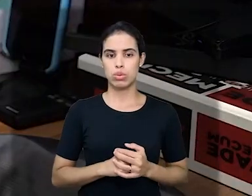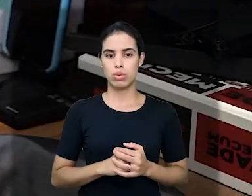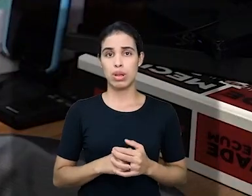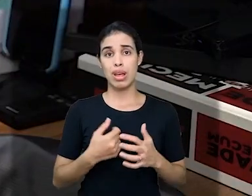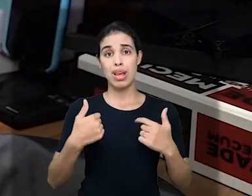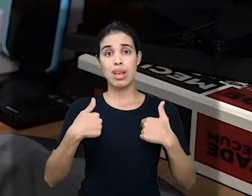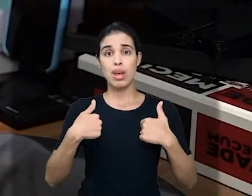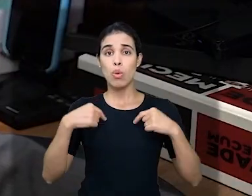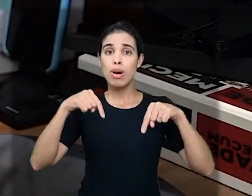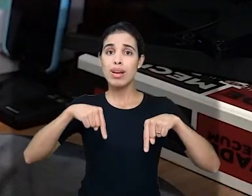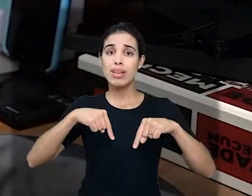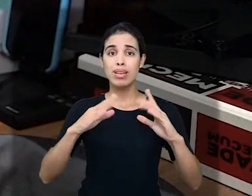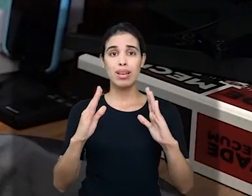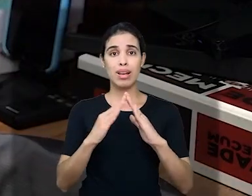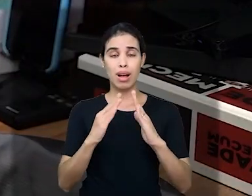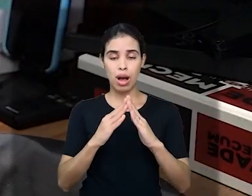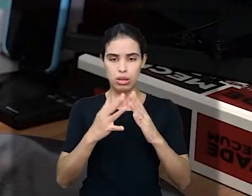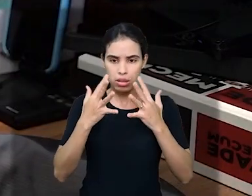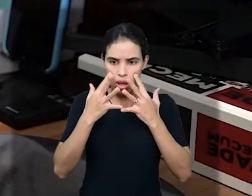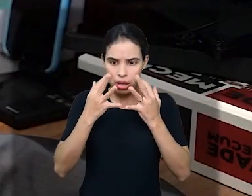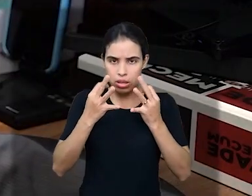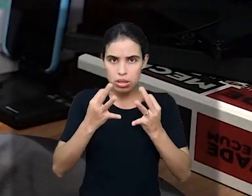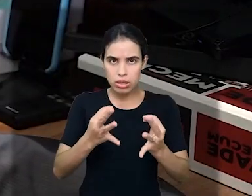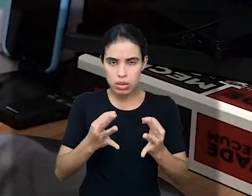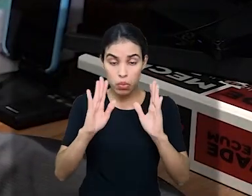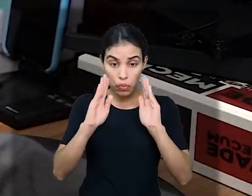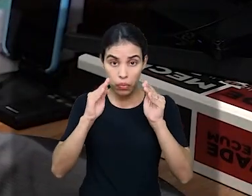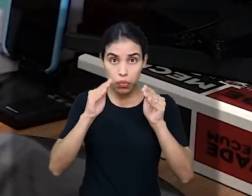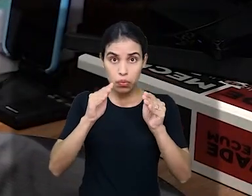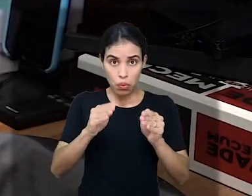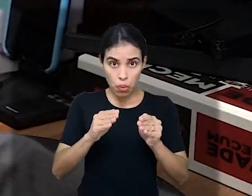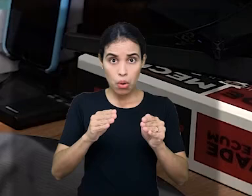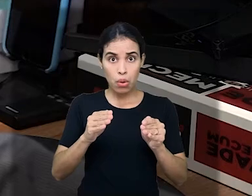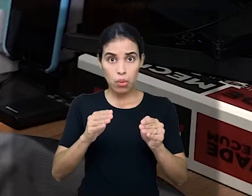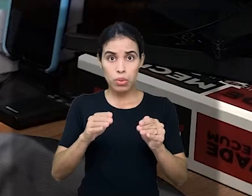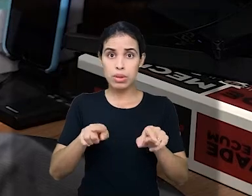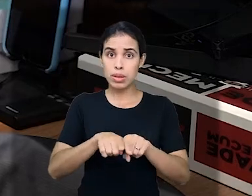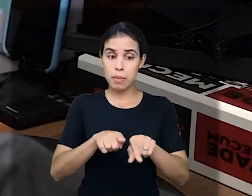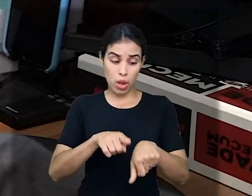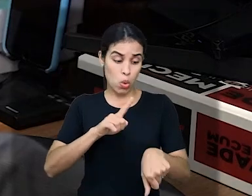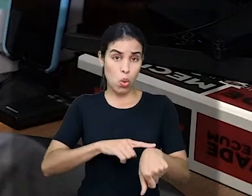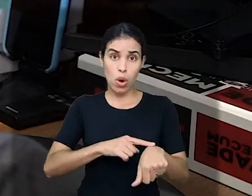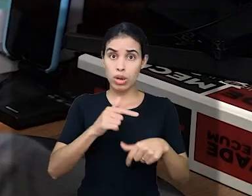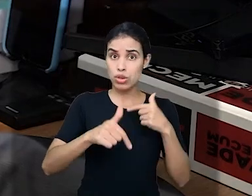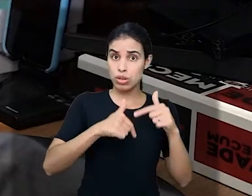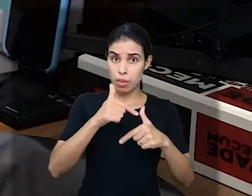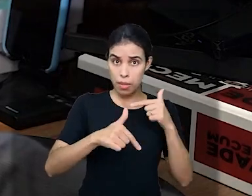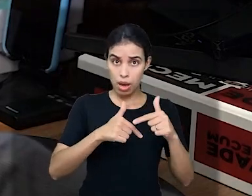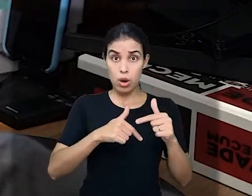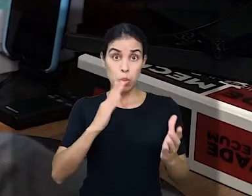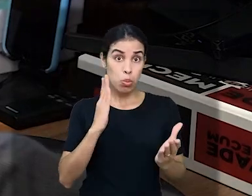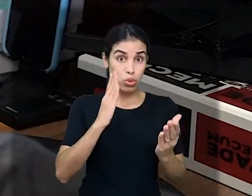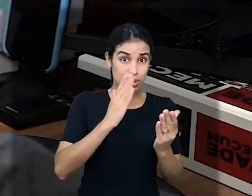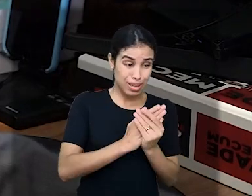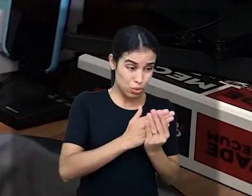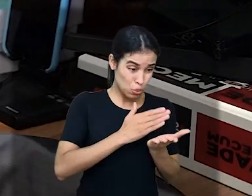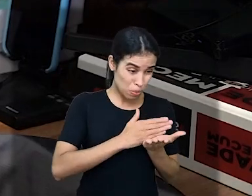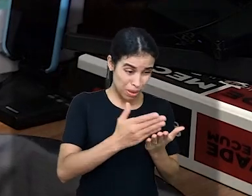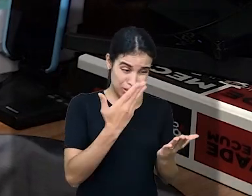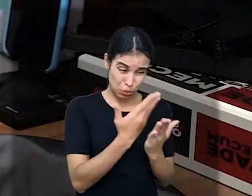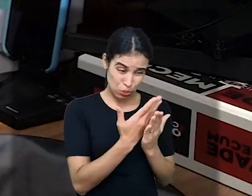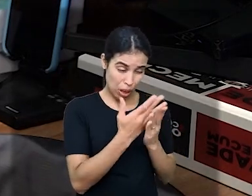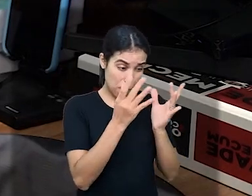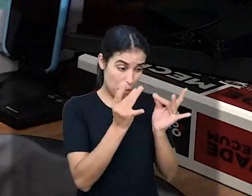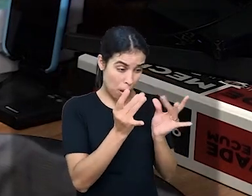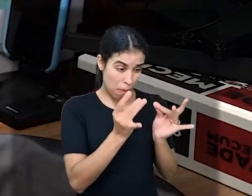estar em casa, com um poder de concentração maior, com a jornada flexível. Muitas vezes eu começo um processo, eu tenho que terminar aquele